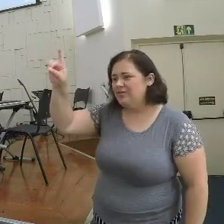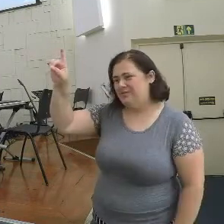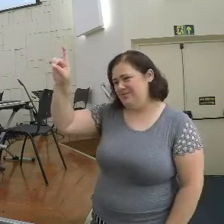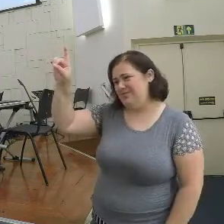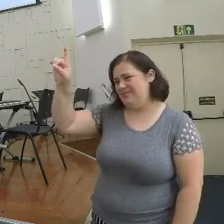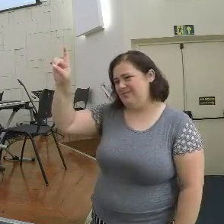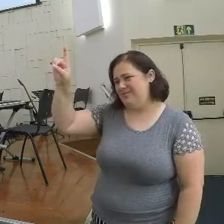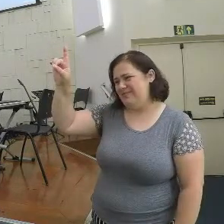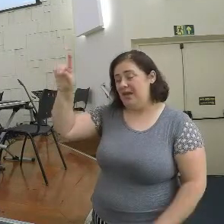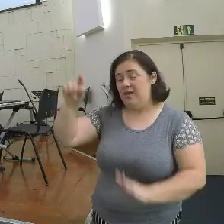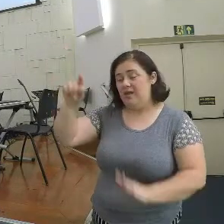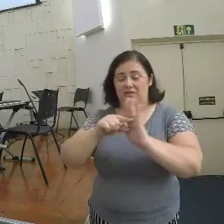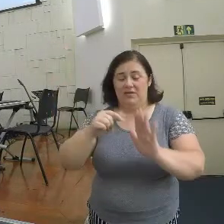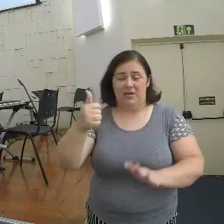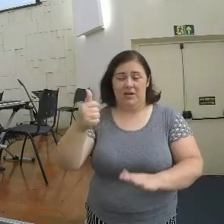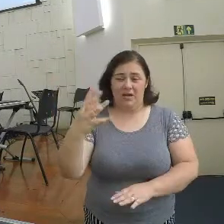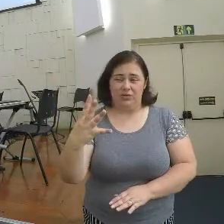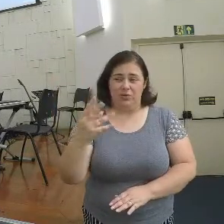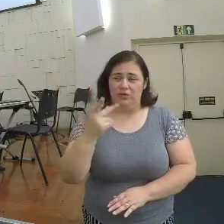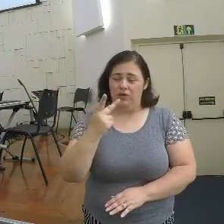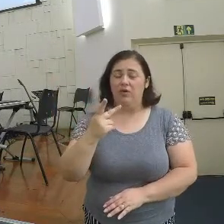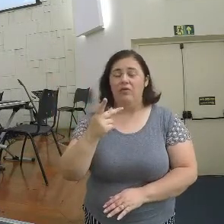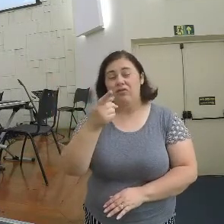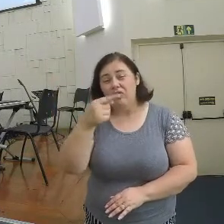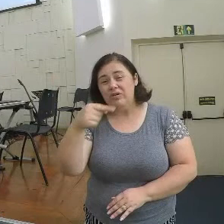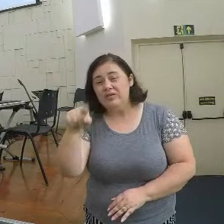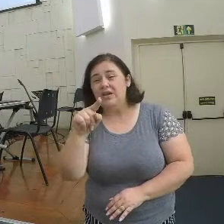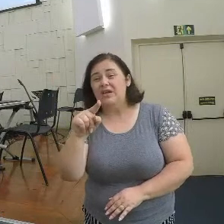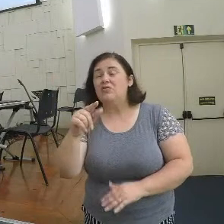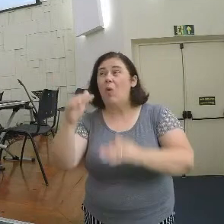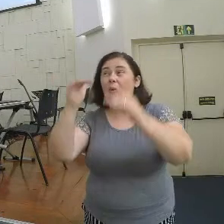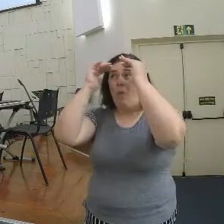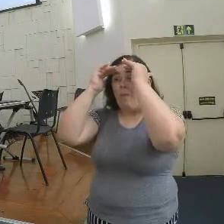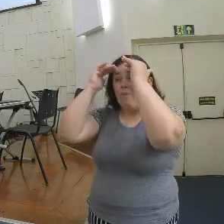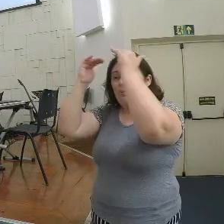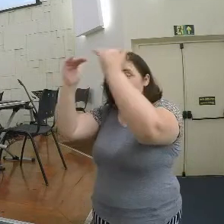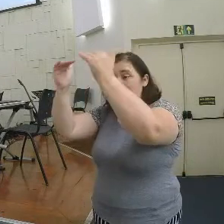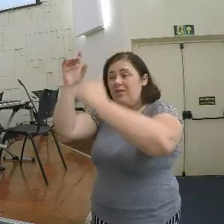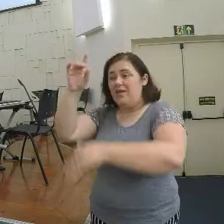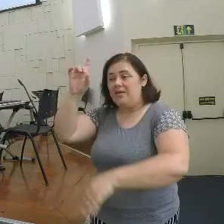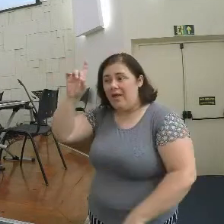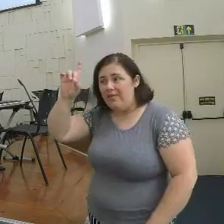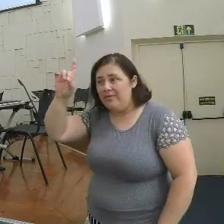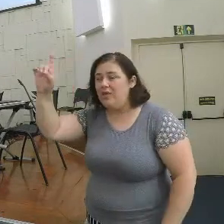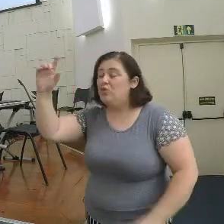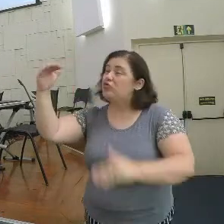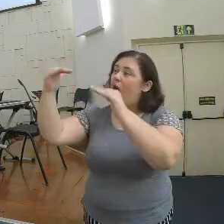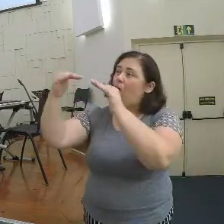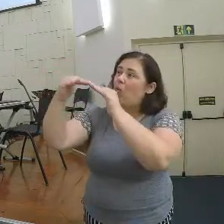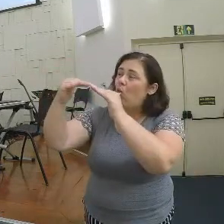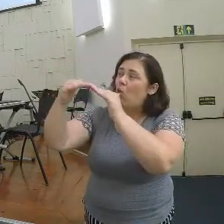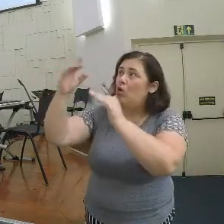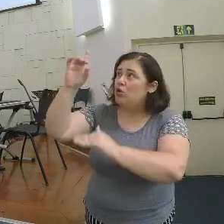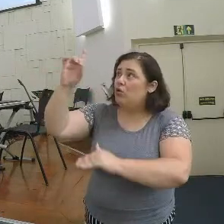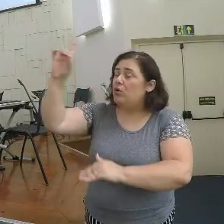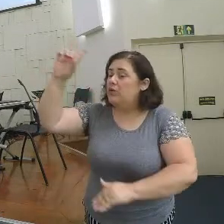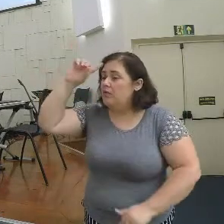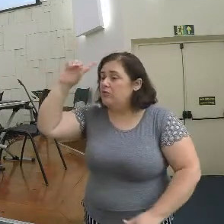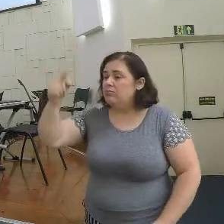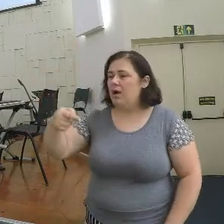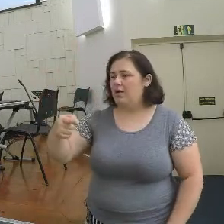Versículo 14: você fará isso em obediência à voz do Senhor seu Deus, segundo o que ele lhe ordenou, ser